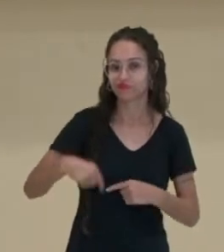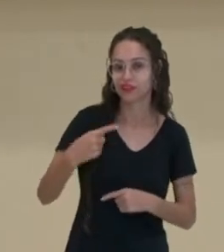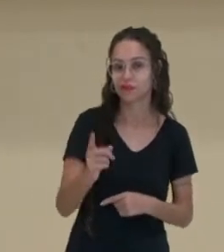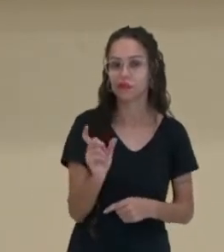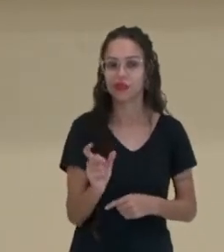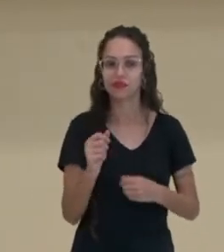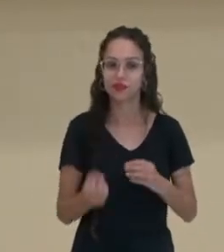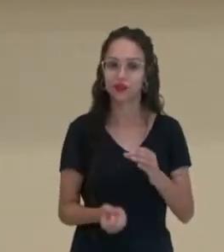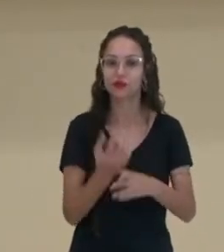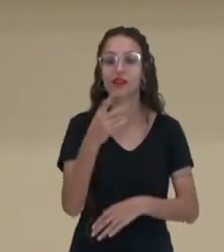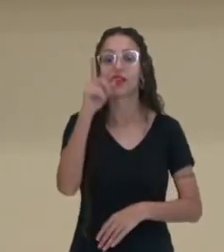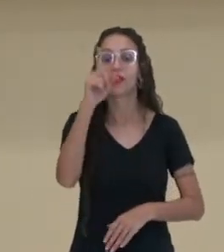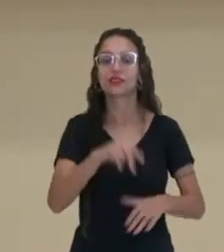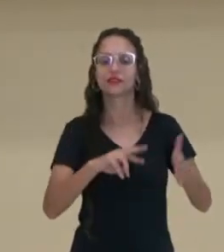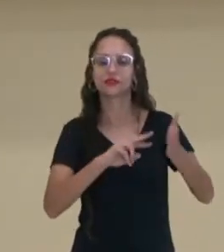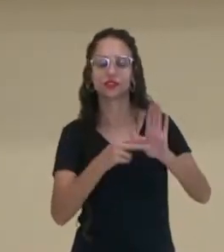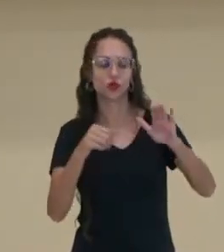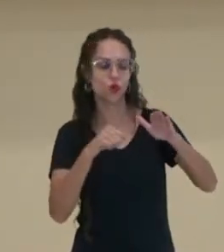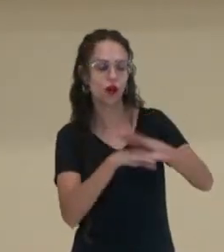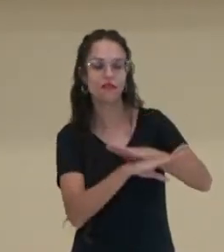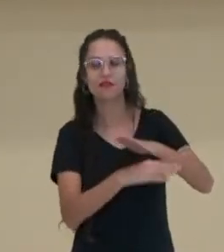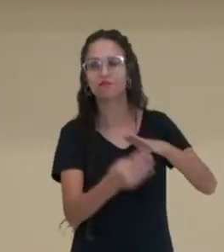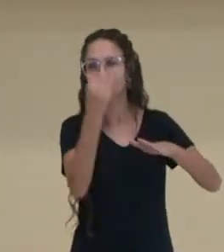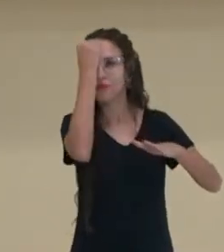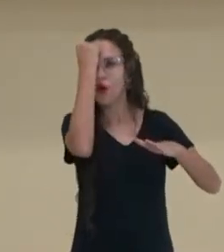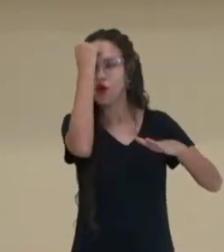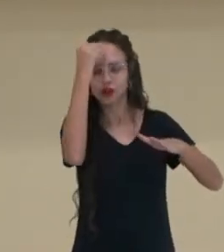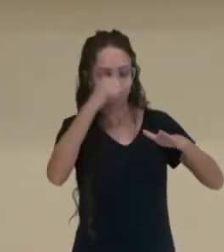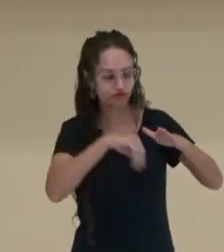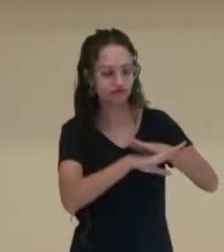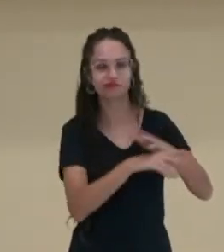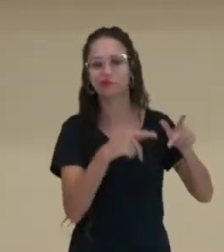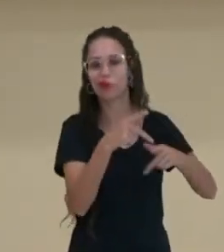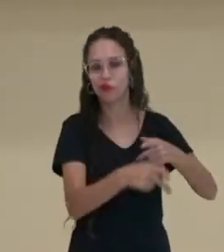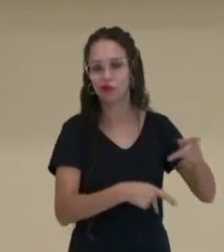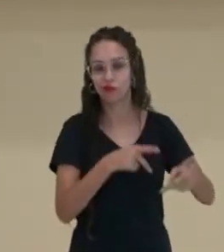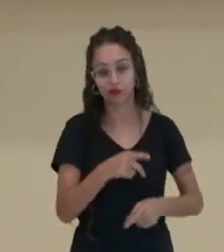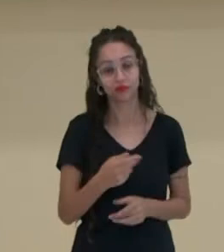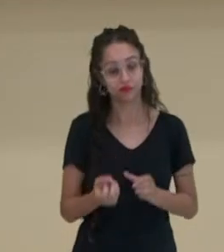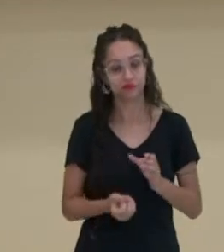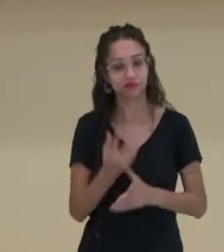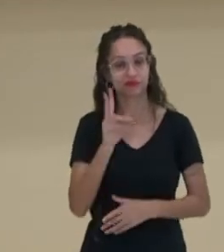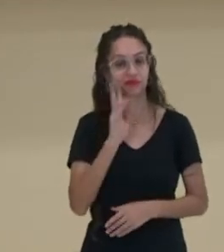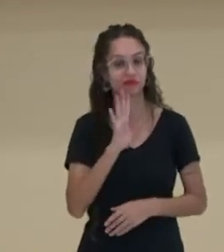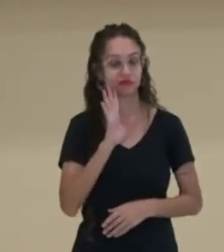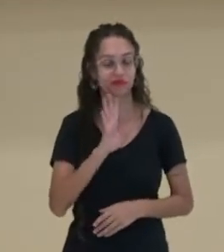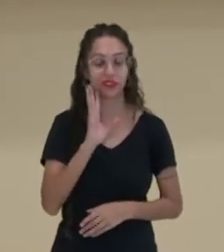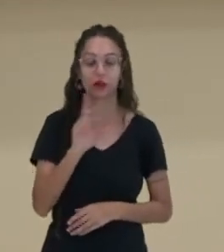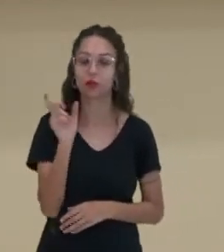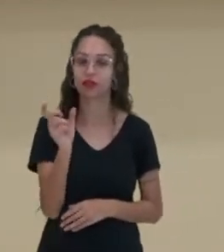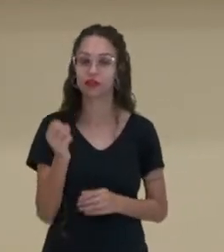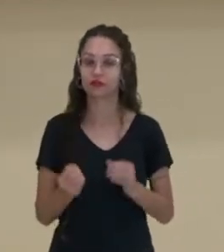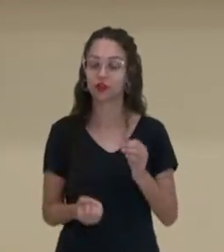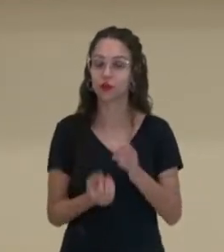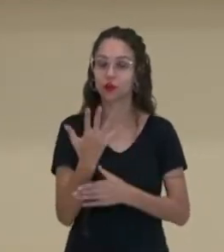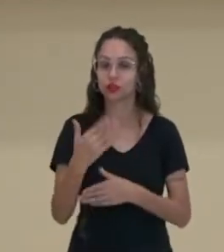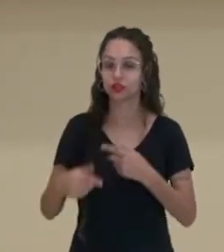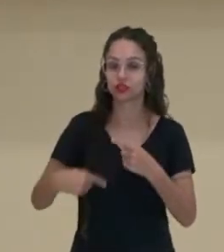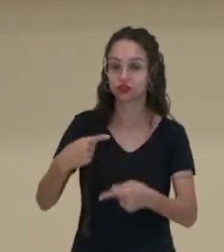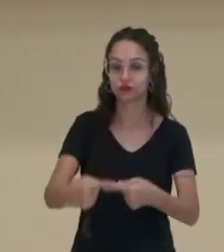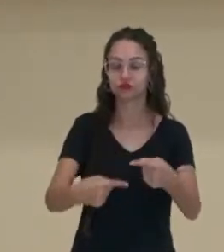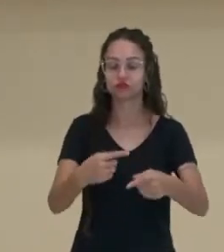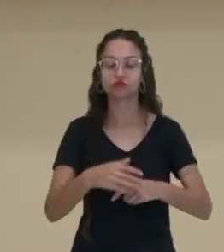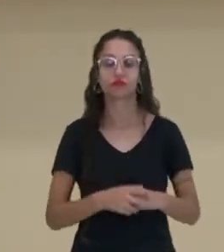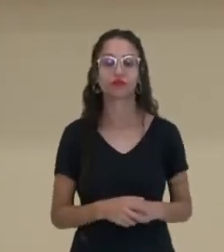é a ideia de guardar a memória de algum povo. Olha que interessante a origem de algumas palavras, né? Vamos lá. Uma